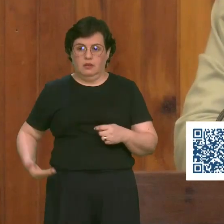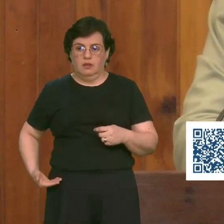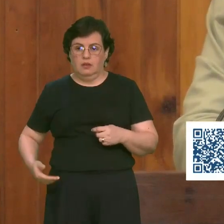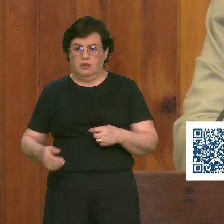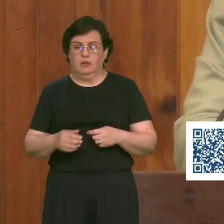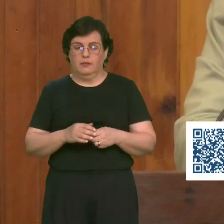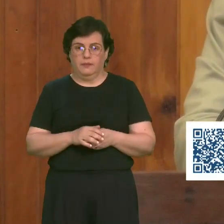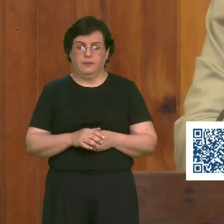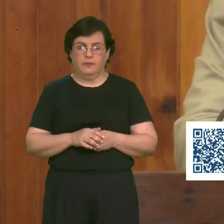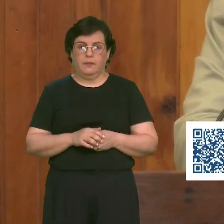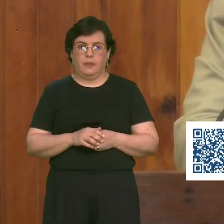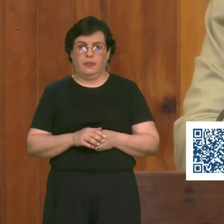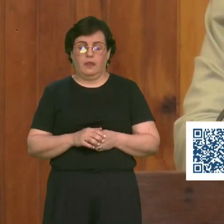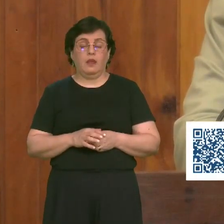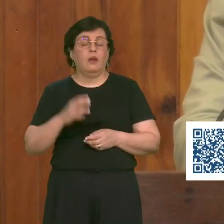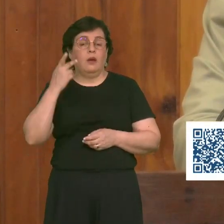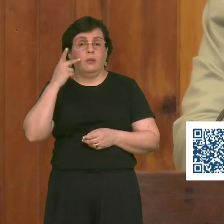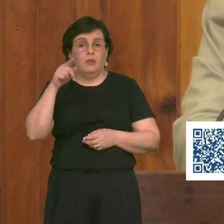protocolo